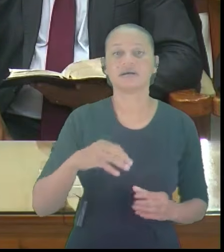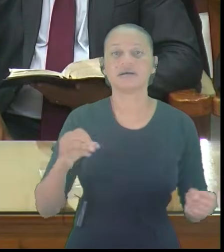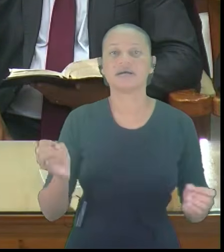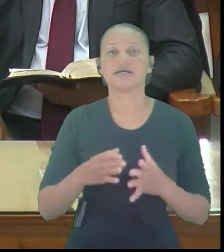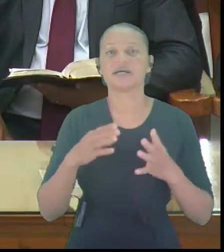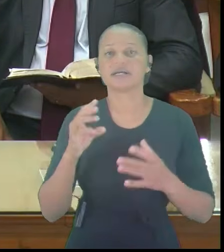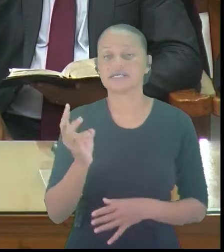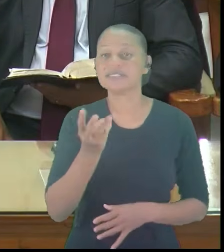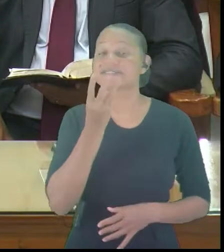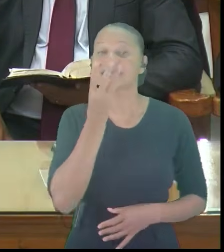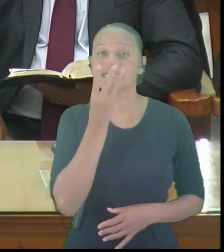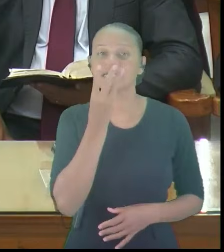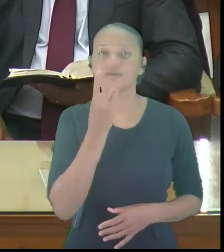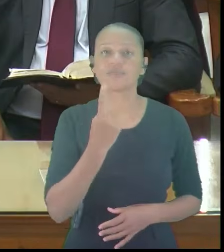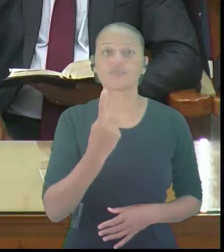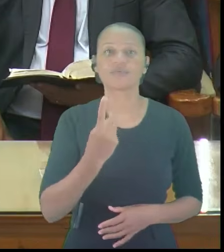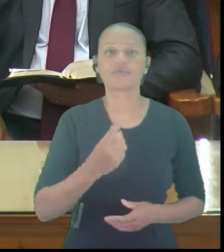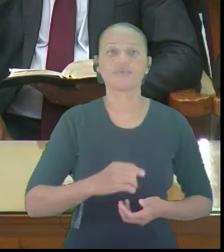tempo de Isaías?